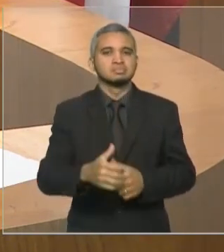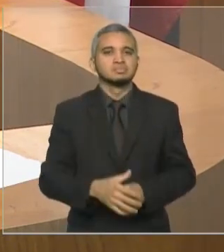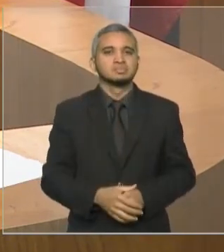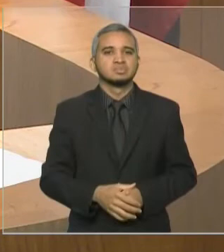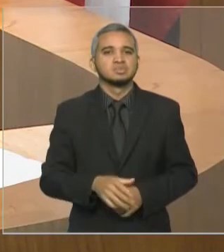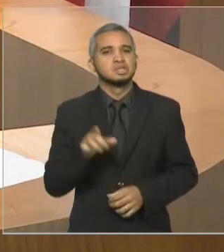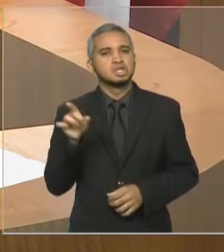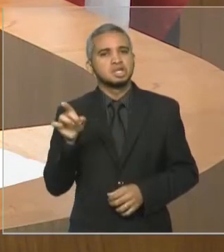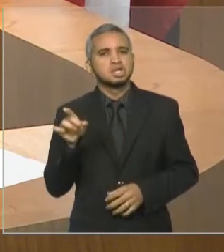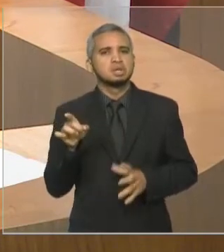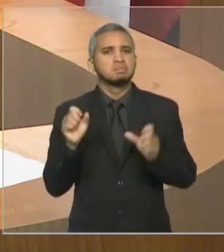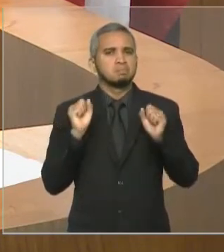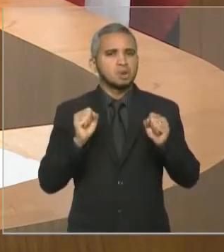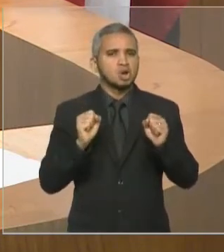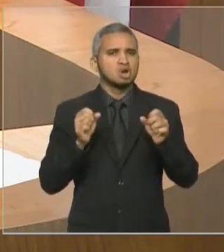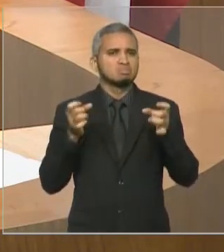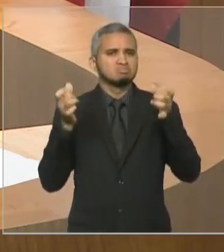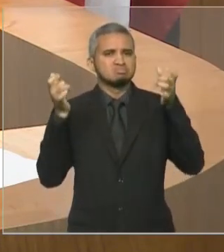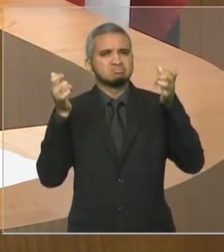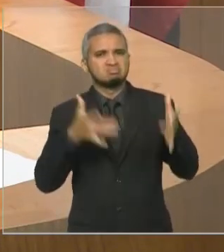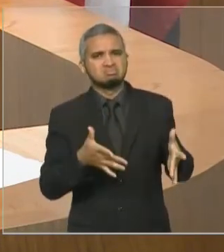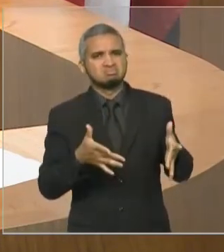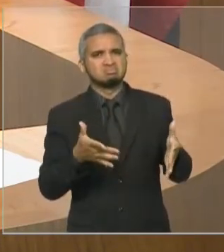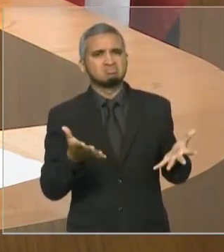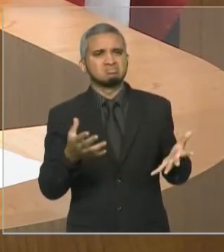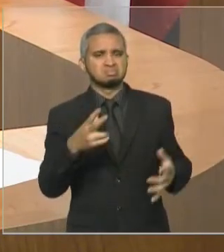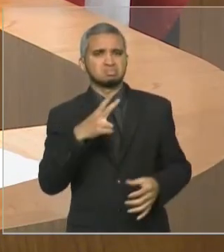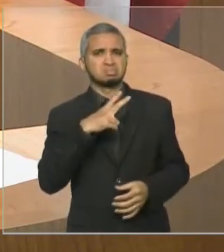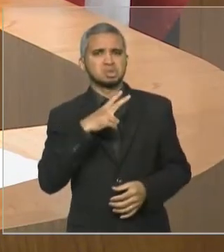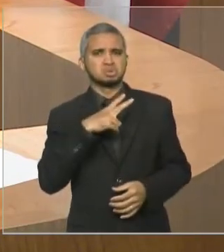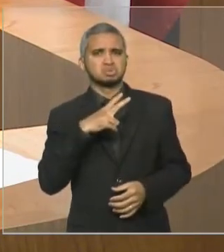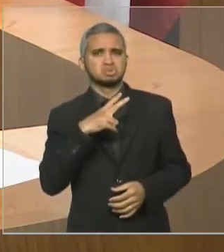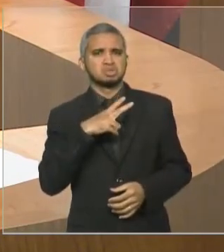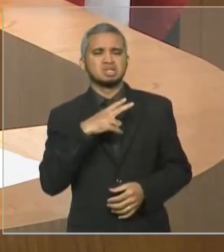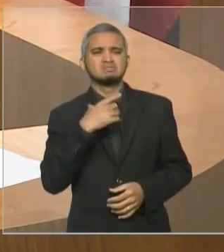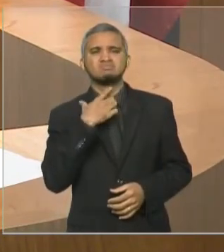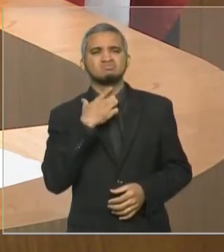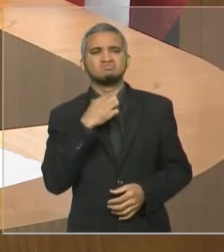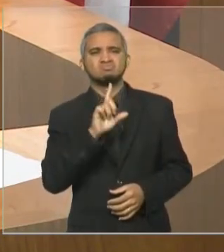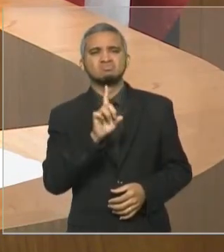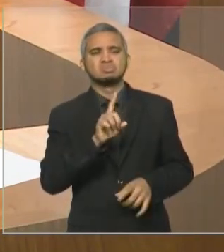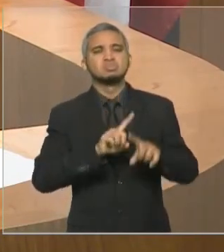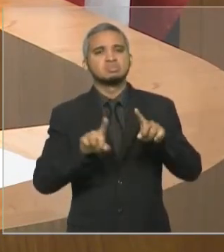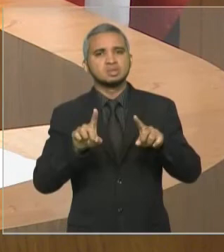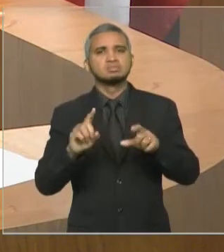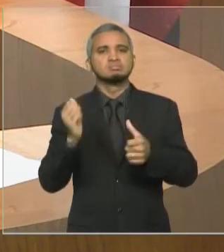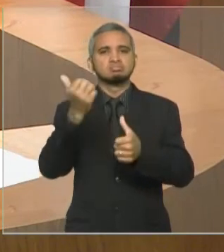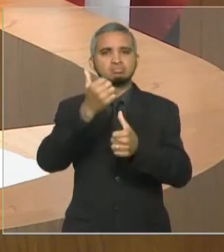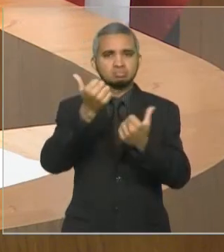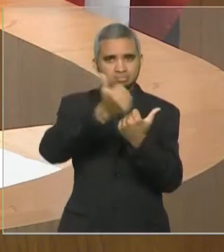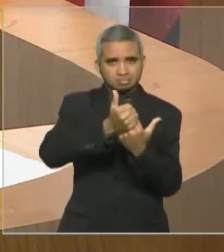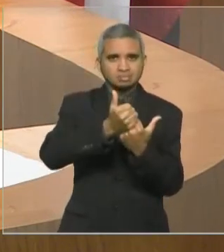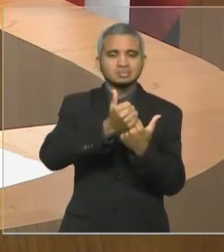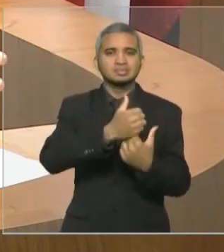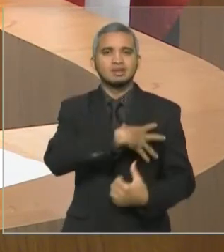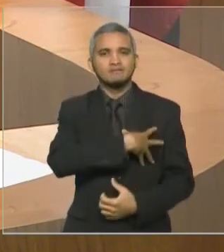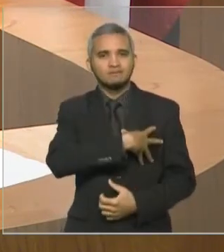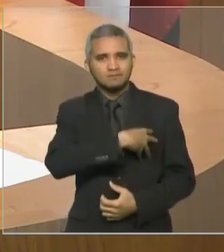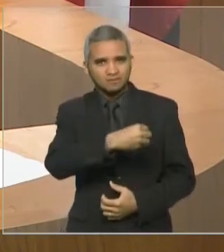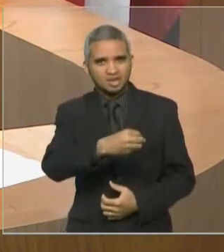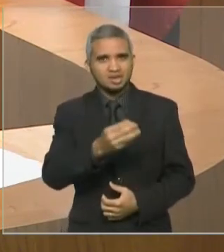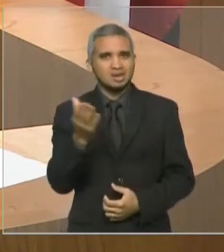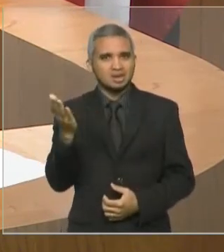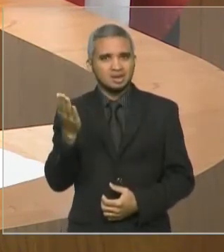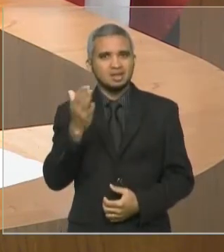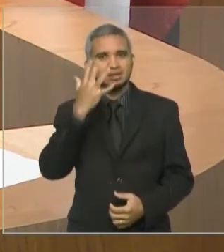do mandato por questões particulares e colocou a sua filha. A moça nem saiu de casa, também bonita,